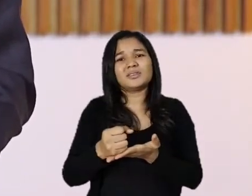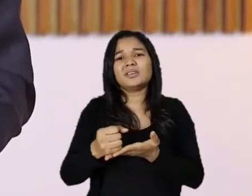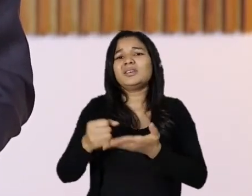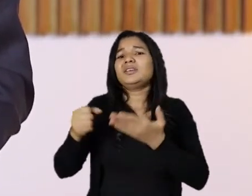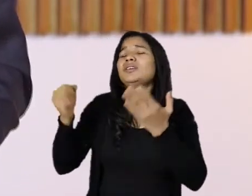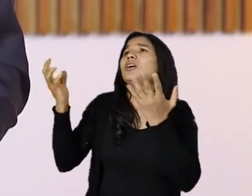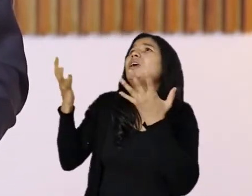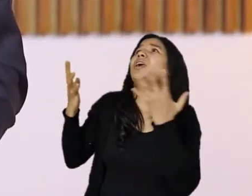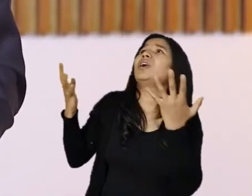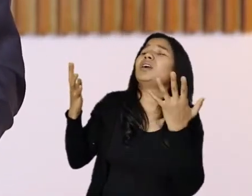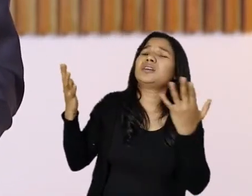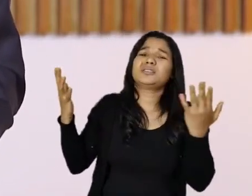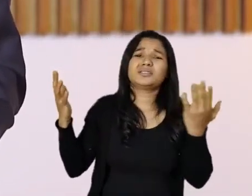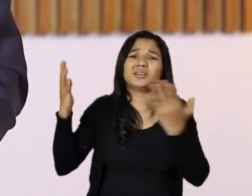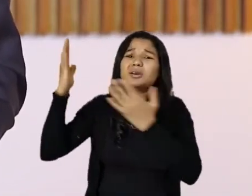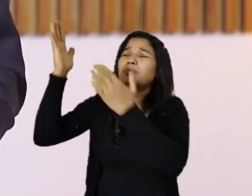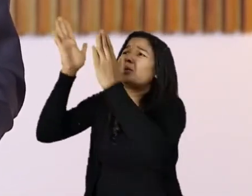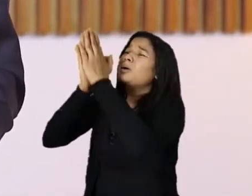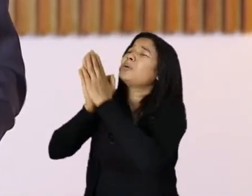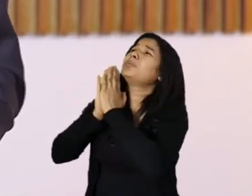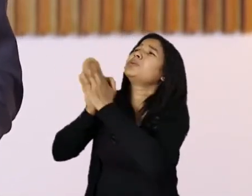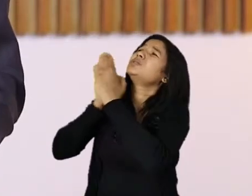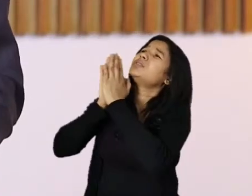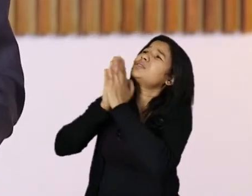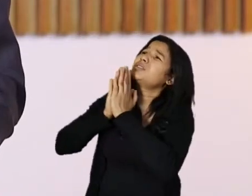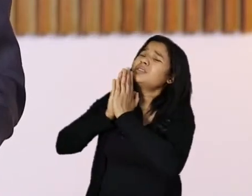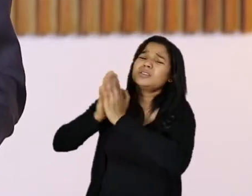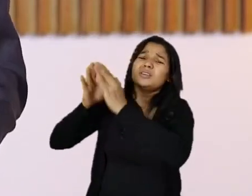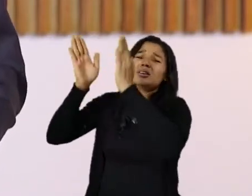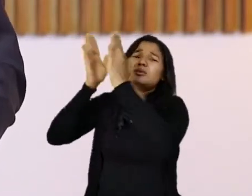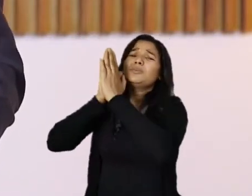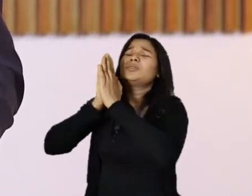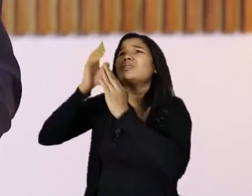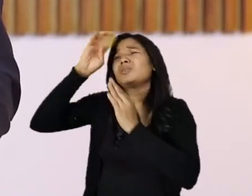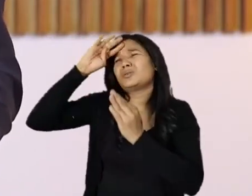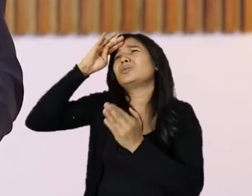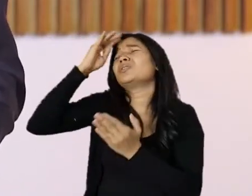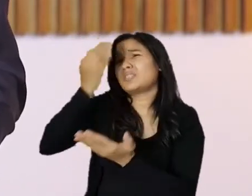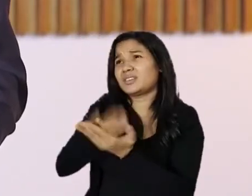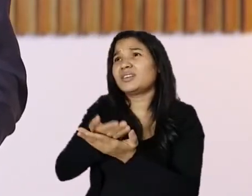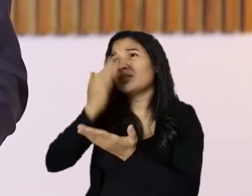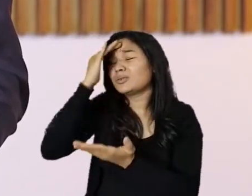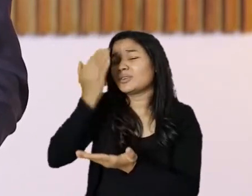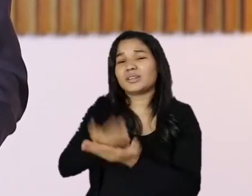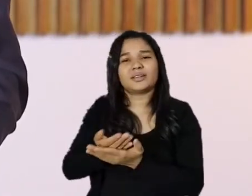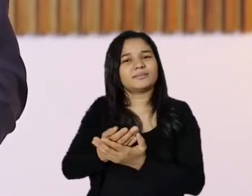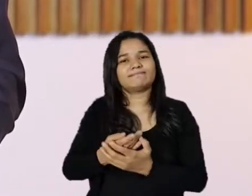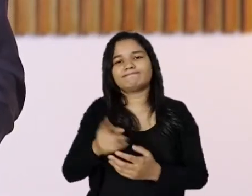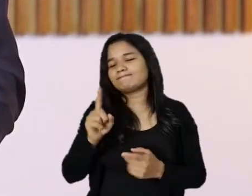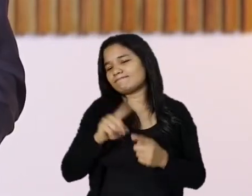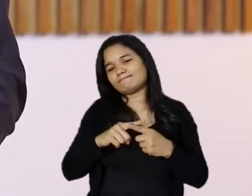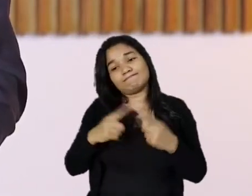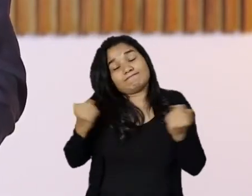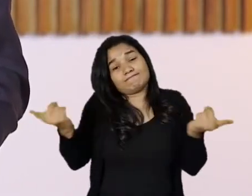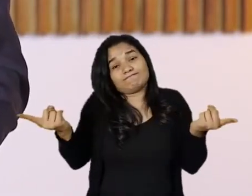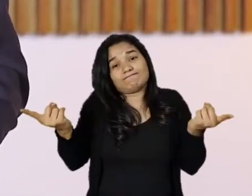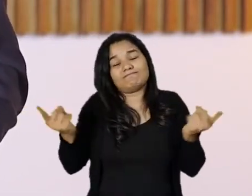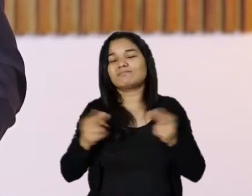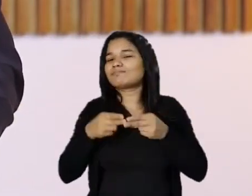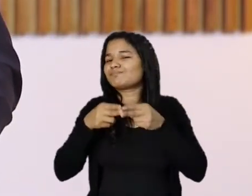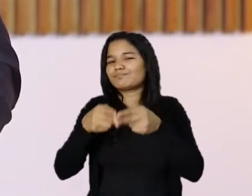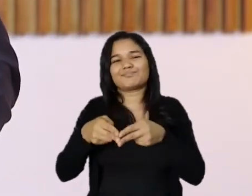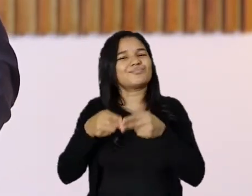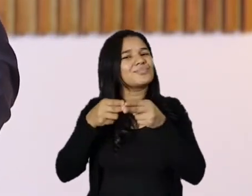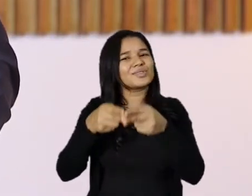eles suplicavam dizendo, Senhor, agora, eu creio agora. Só que já era tarde. Noé não podia fazer mais nada e